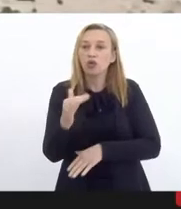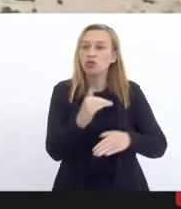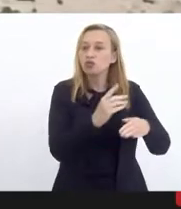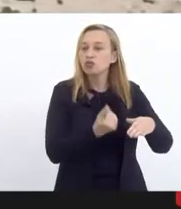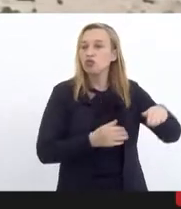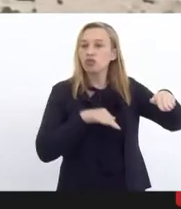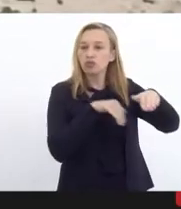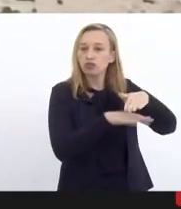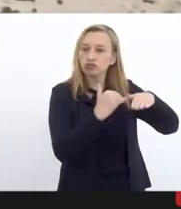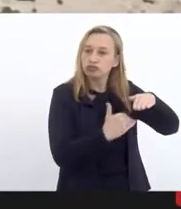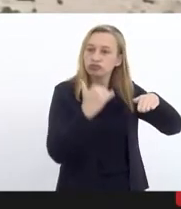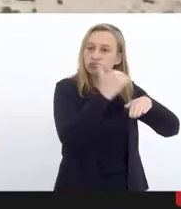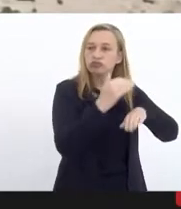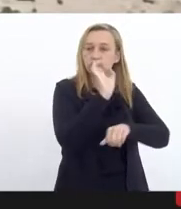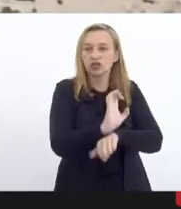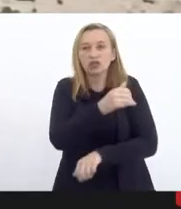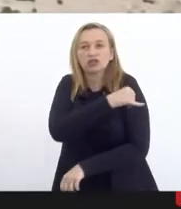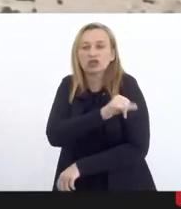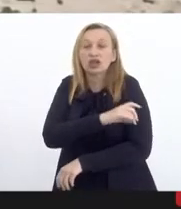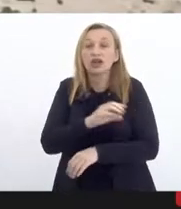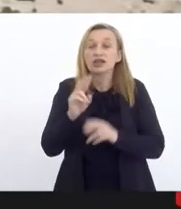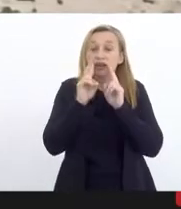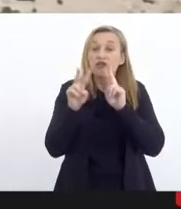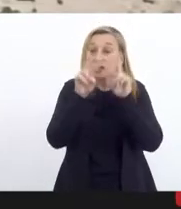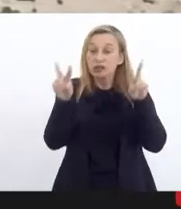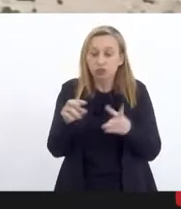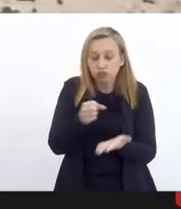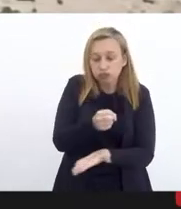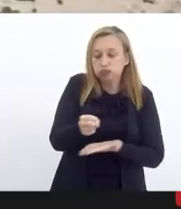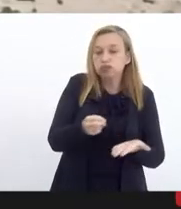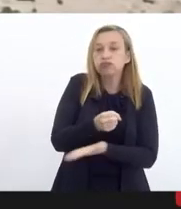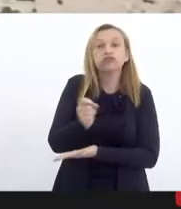Soberano do Estado do Rio de Janeiro. Essa visão está baseada